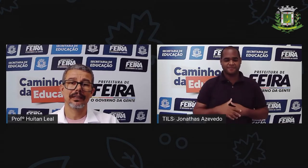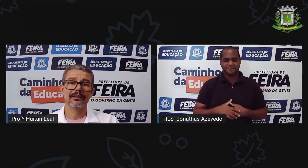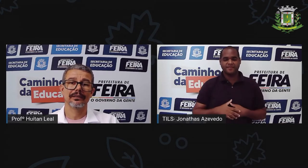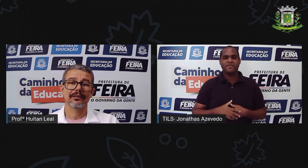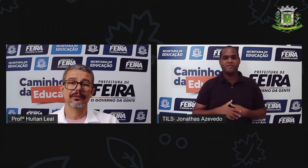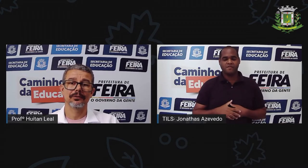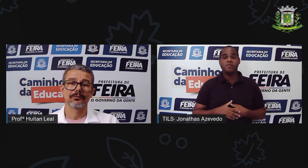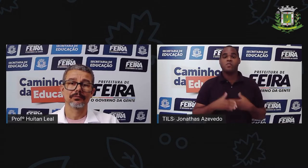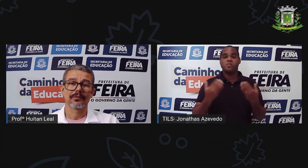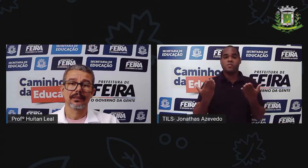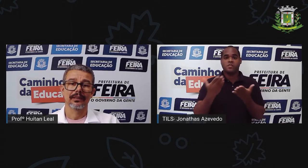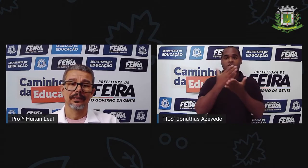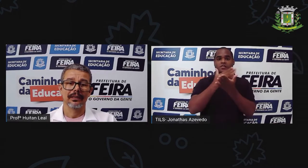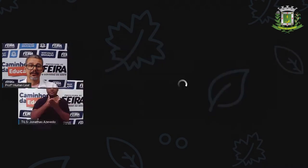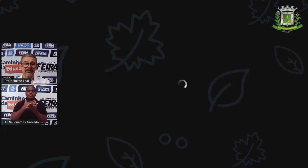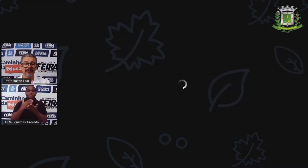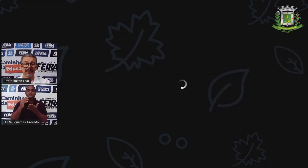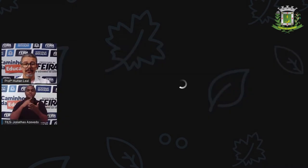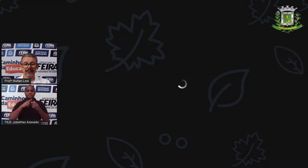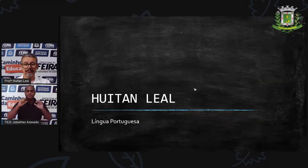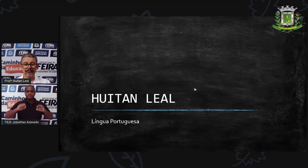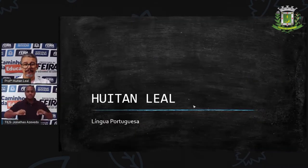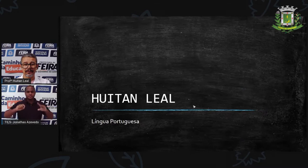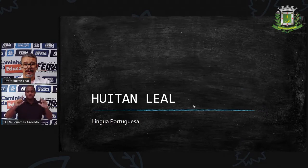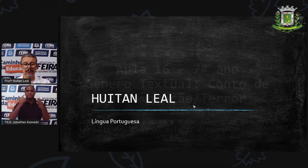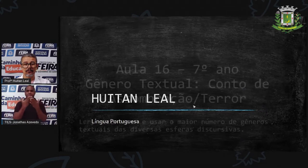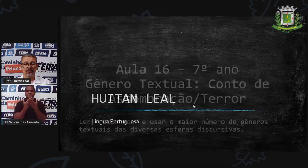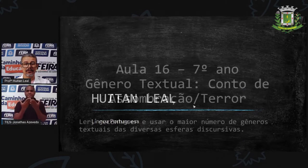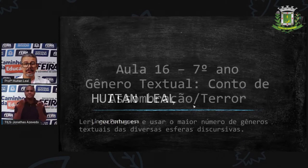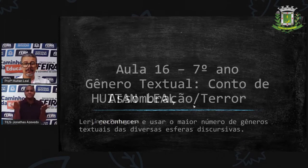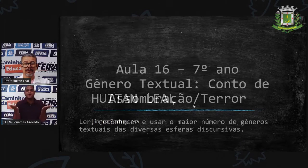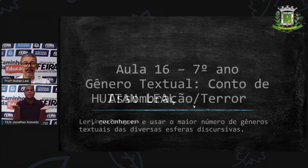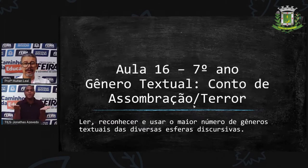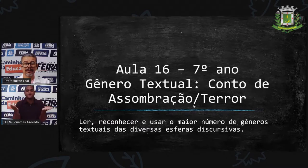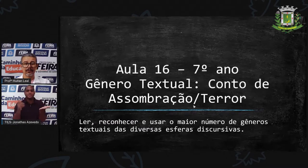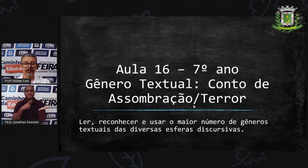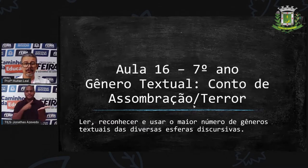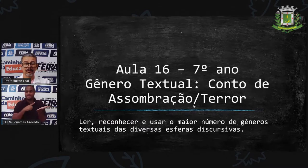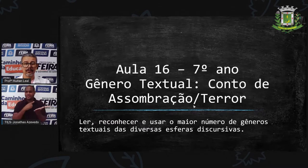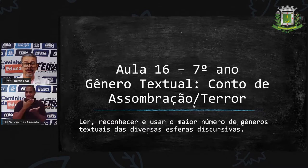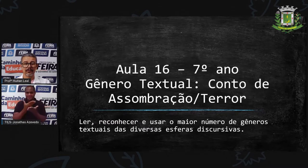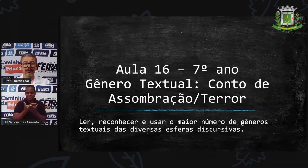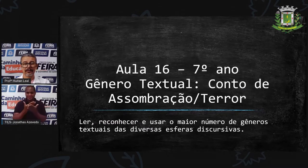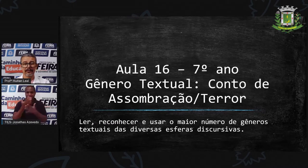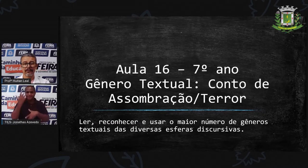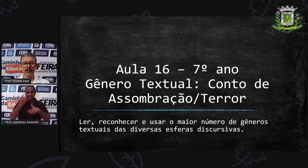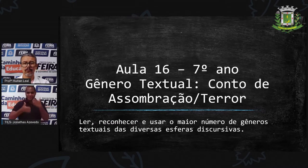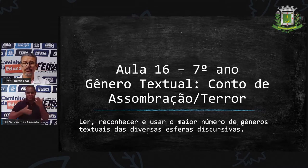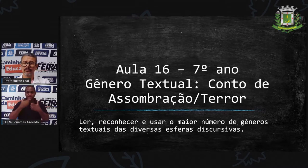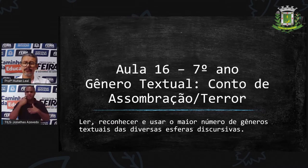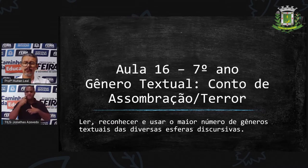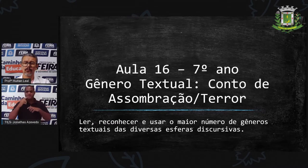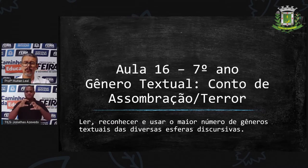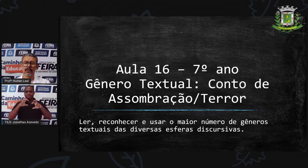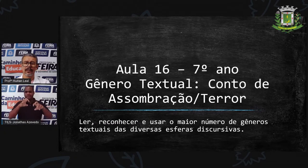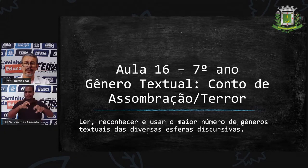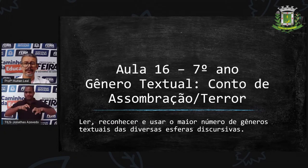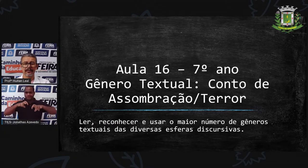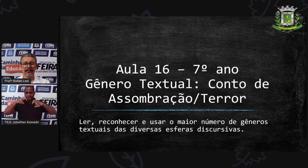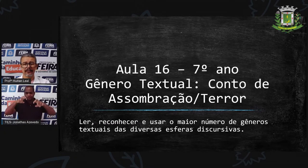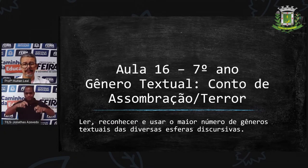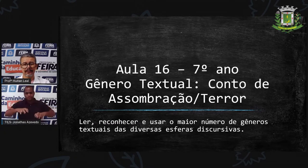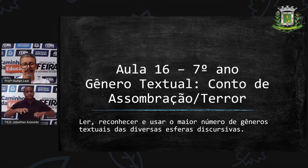para dar início à nossa aula, hoje nós vamos falar sobre o conto de assombração ou o conto de terror,